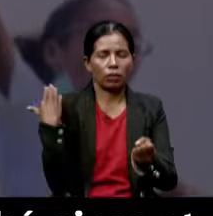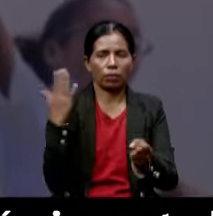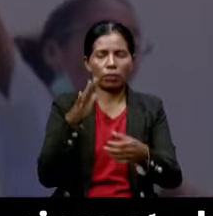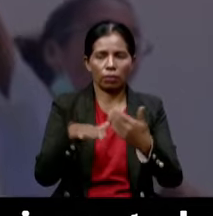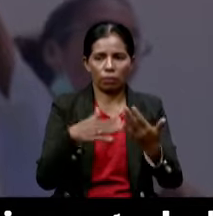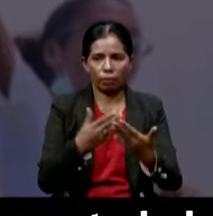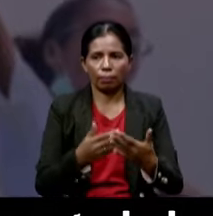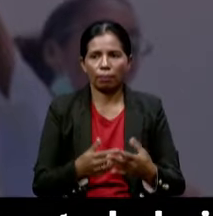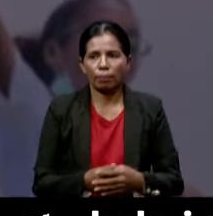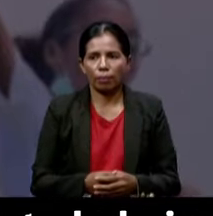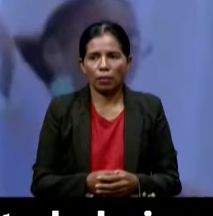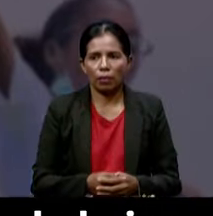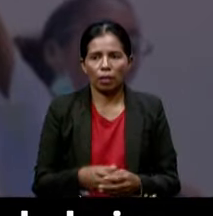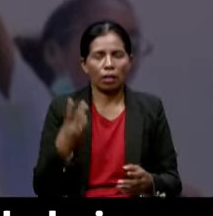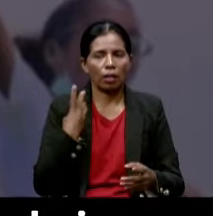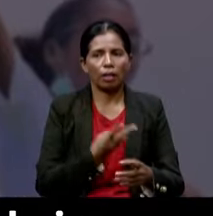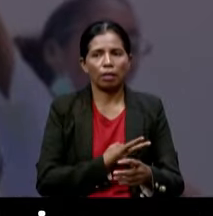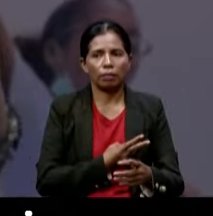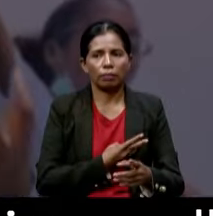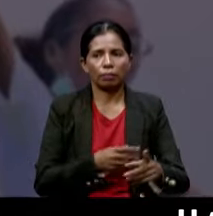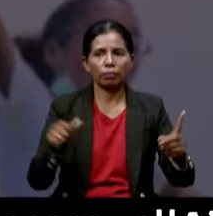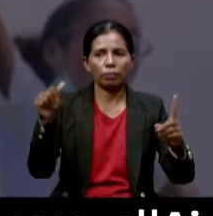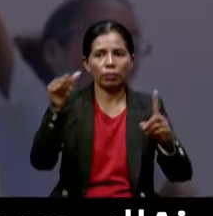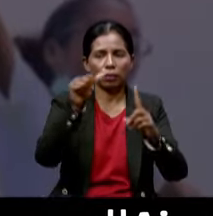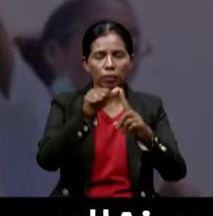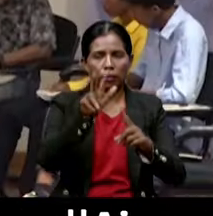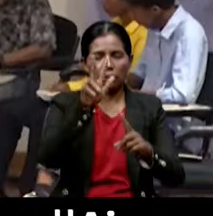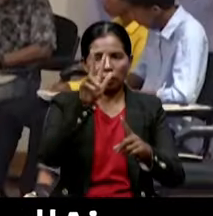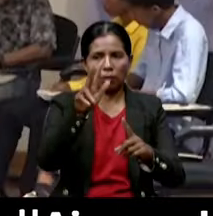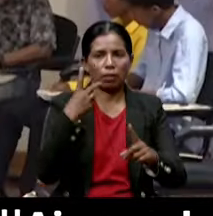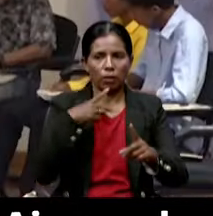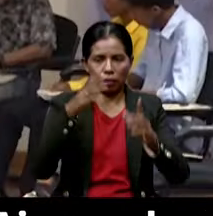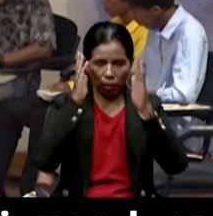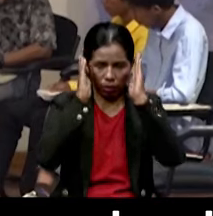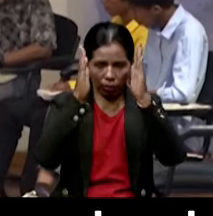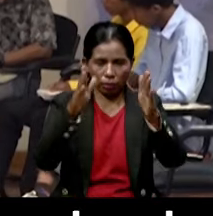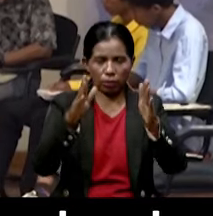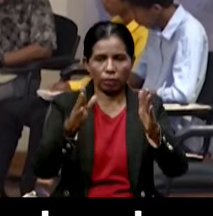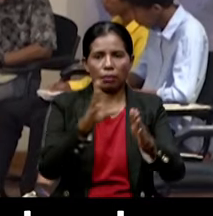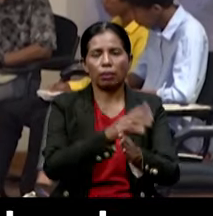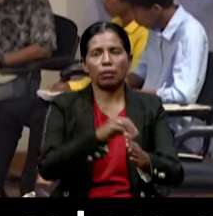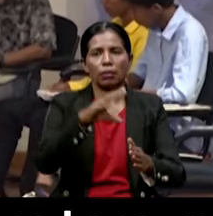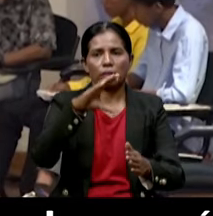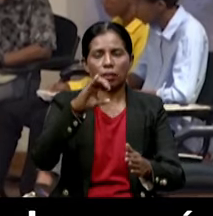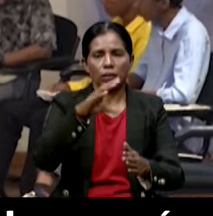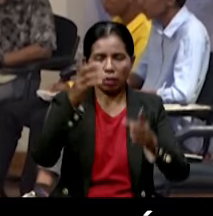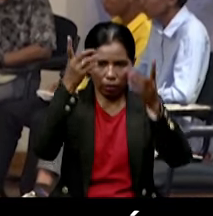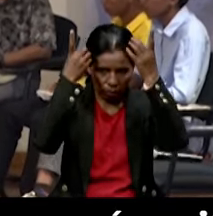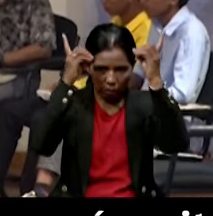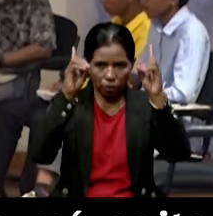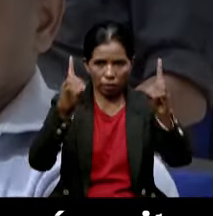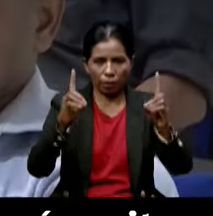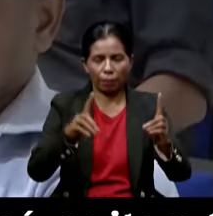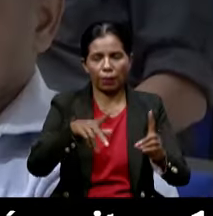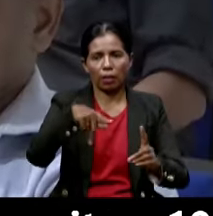sira a minha atingimento momento boda toluk a mi foco ba disidi ia disidi dene